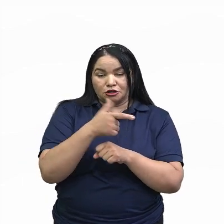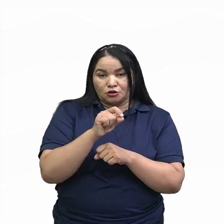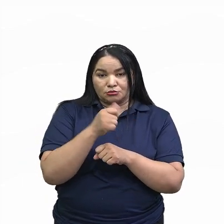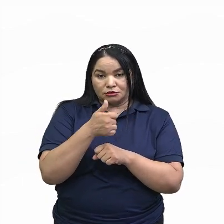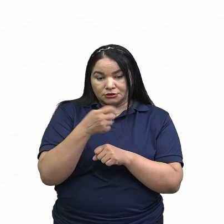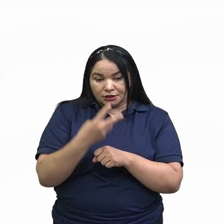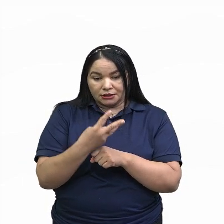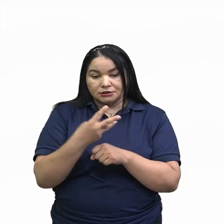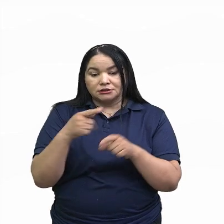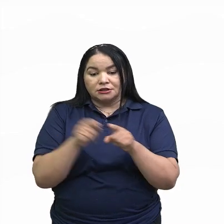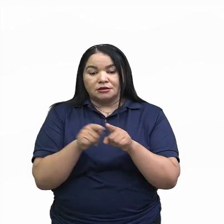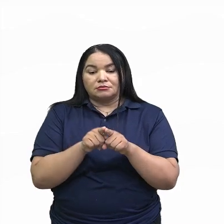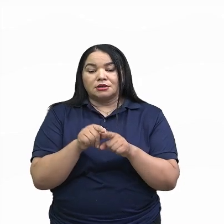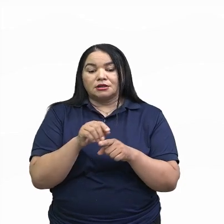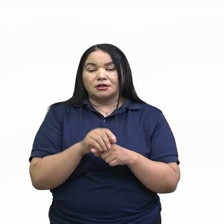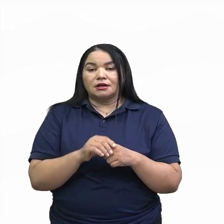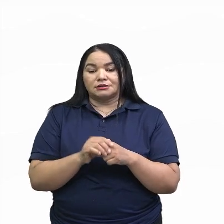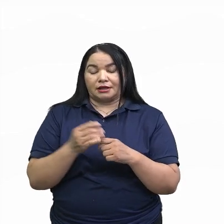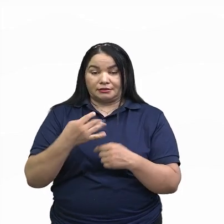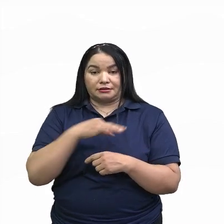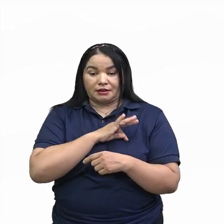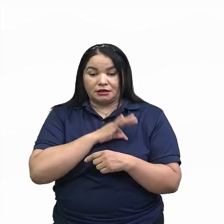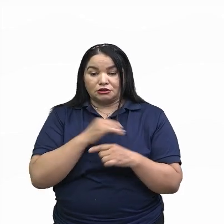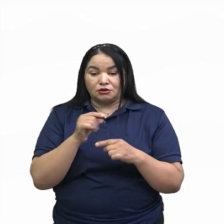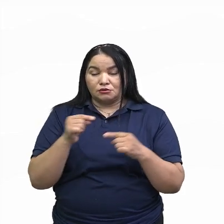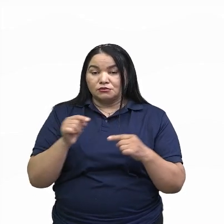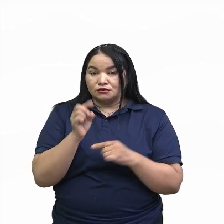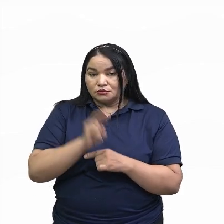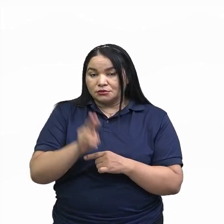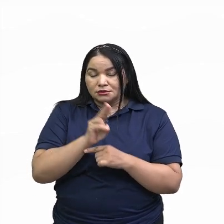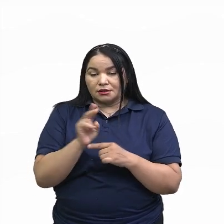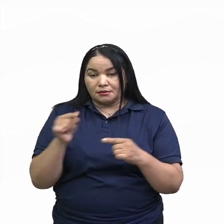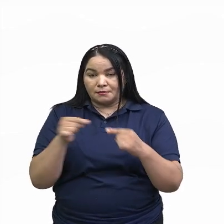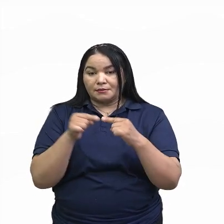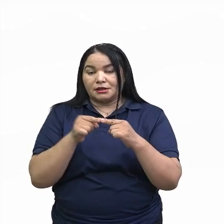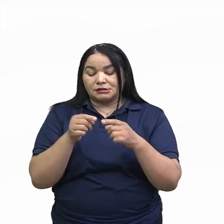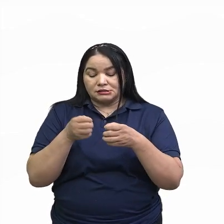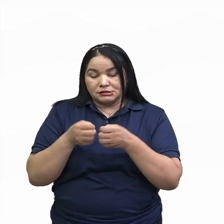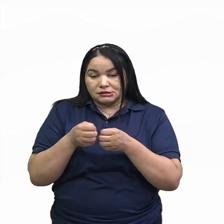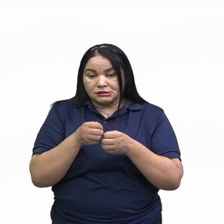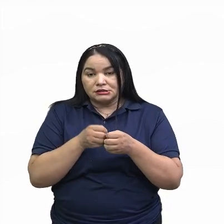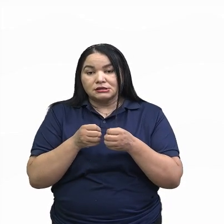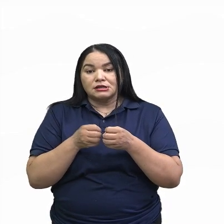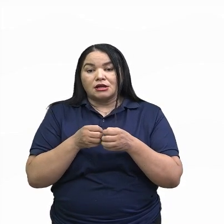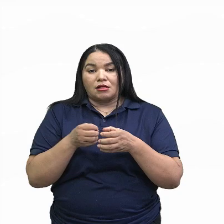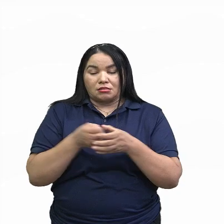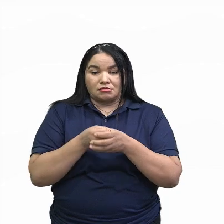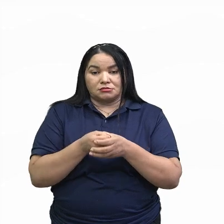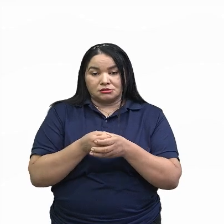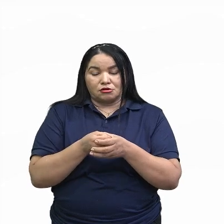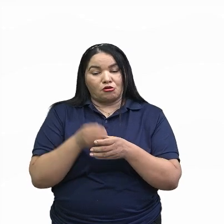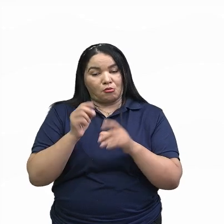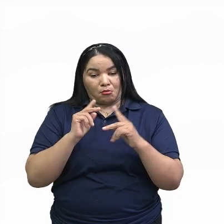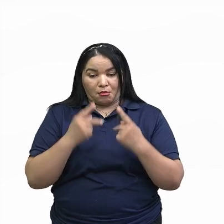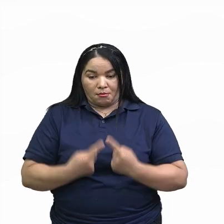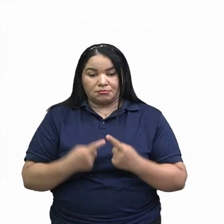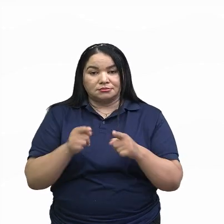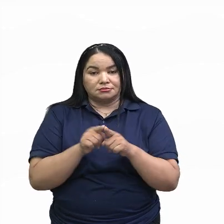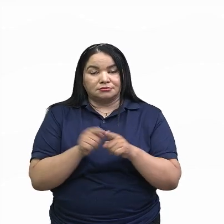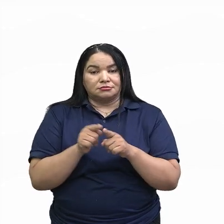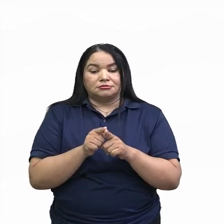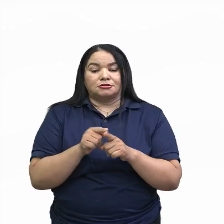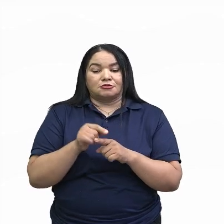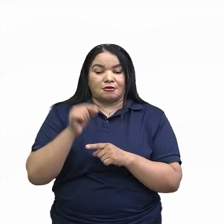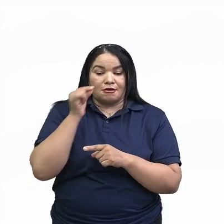né, CRISPR-Cas9, é aplicado em células humanas, células de ratos também, peixes